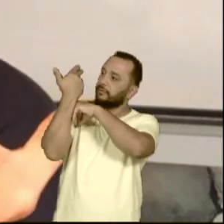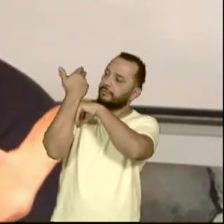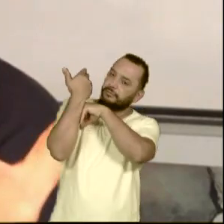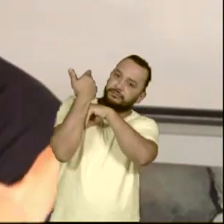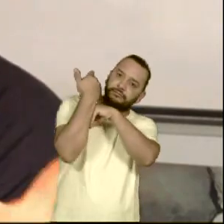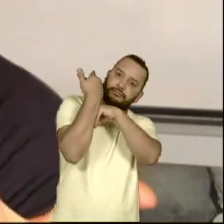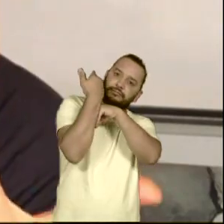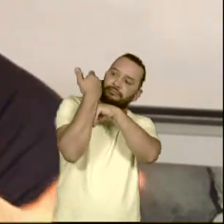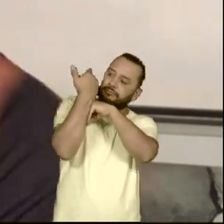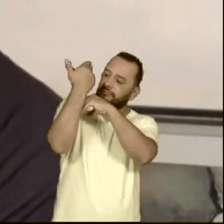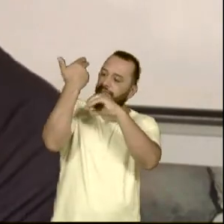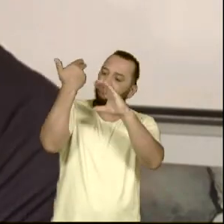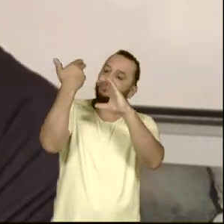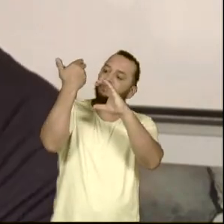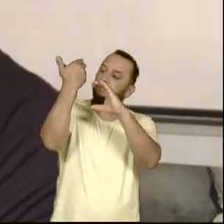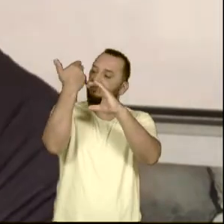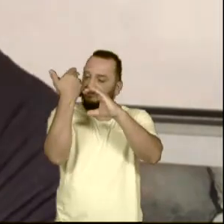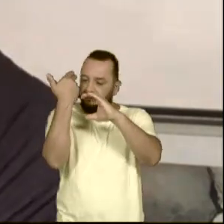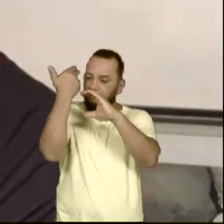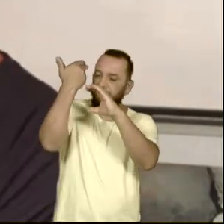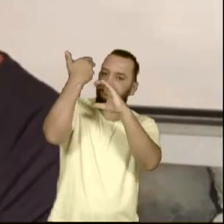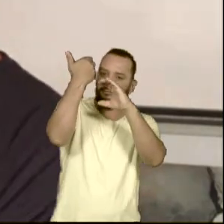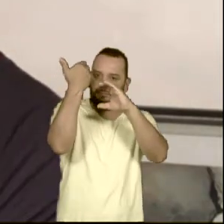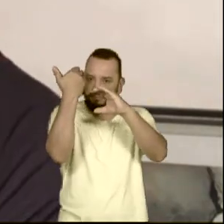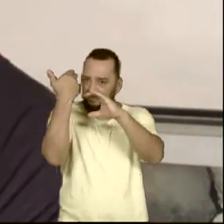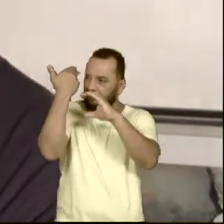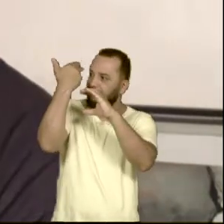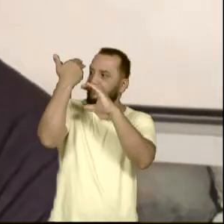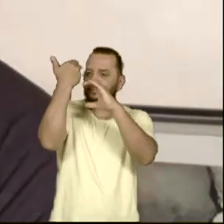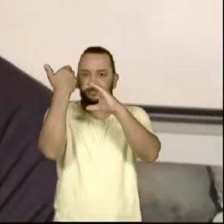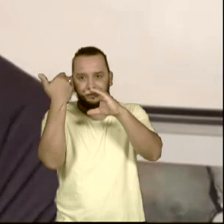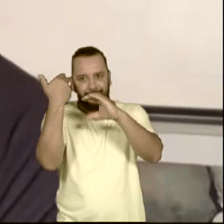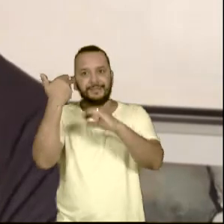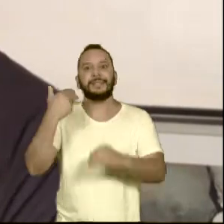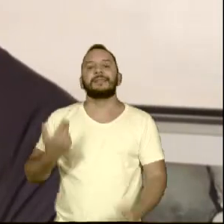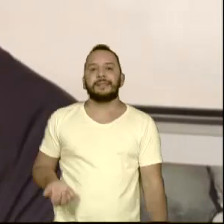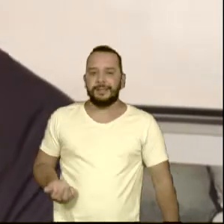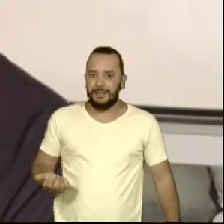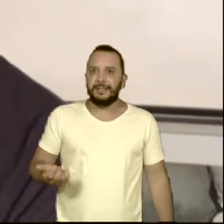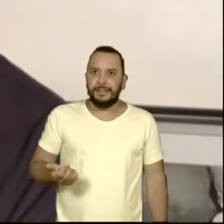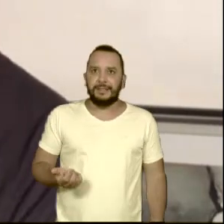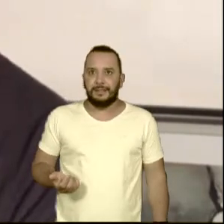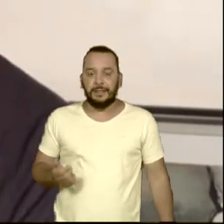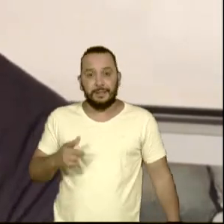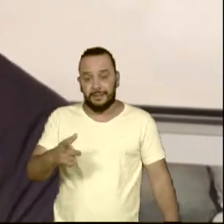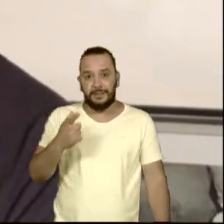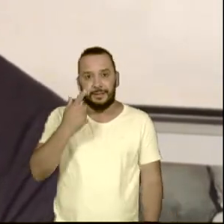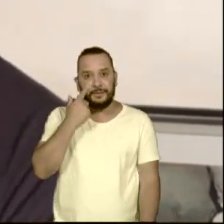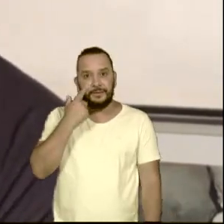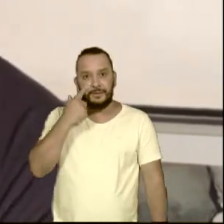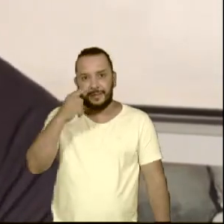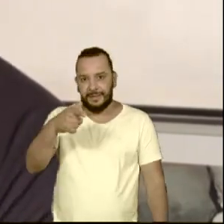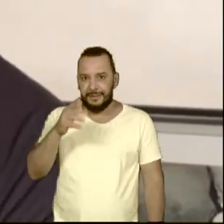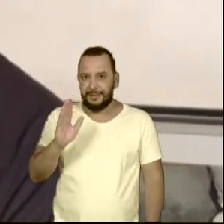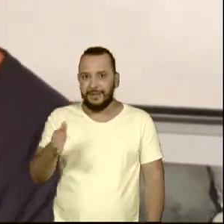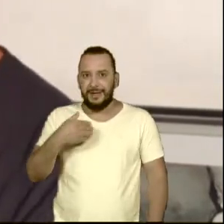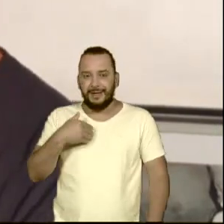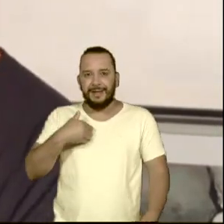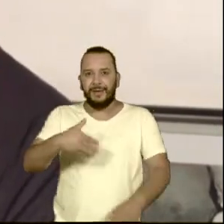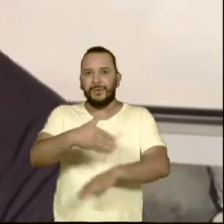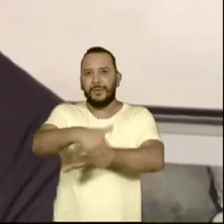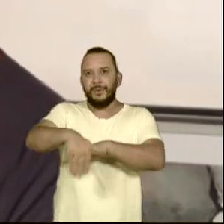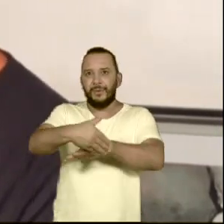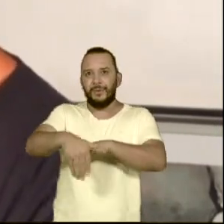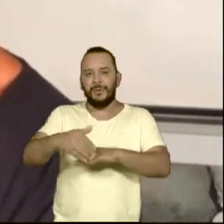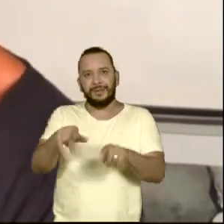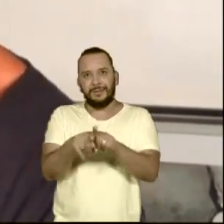atrás para a gente ver o Júlio, João, todo mundo dentro da montanha-russa. Então, cada cena que vocês virem dos bonecos andando pelo